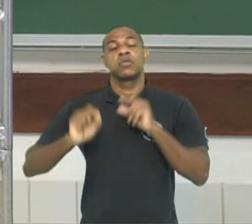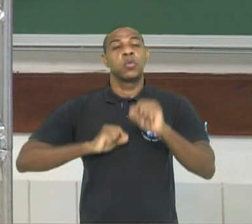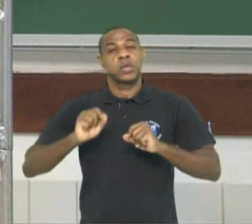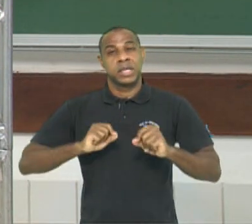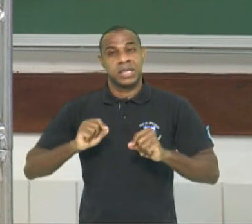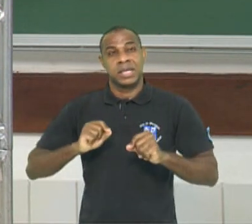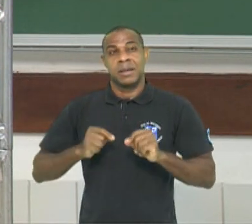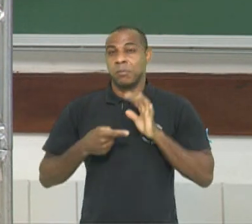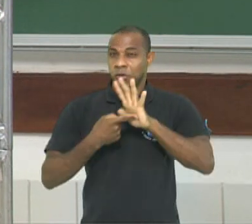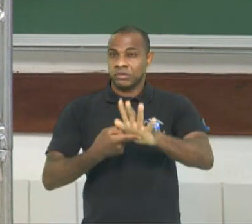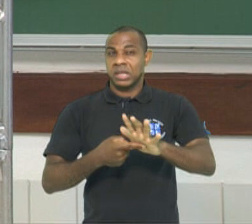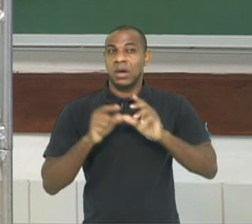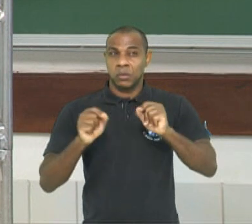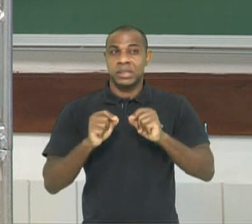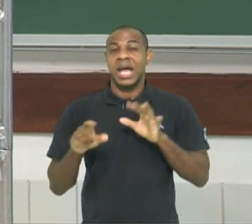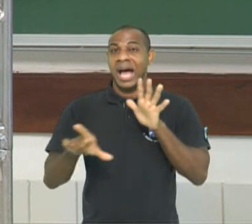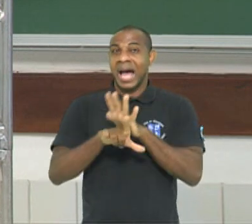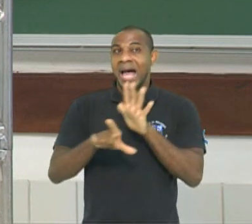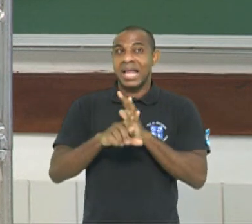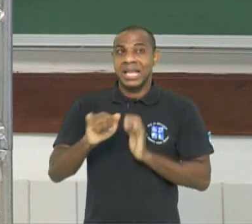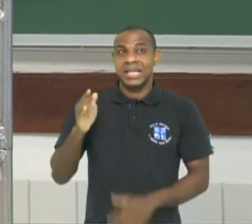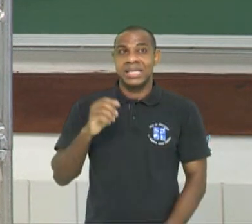gente destacar essa lei